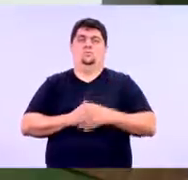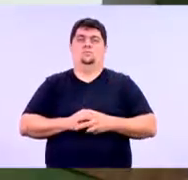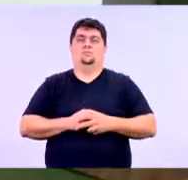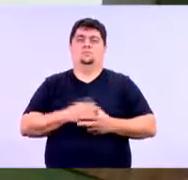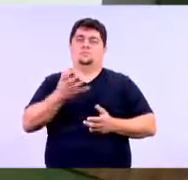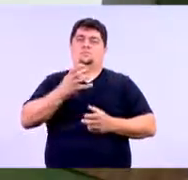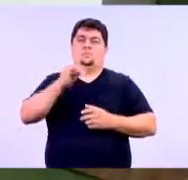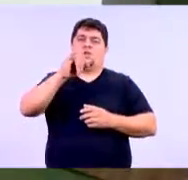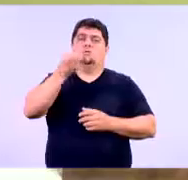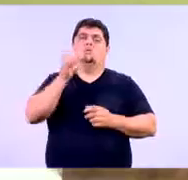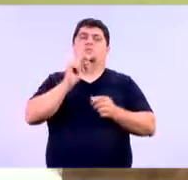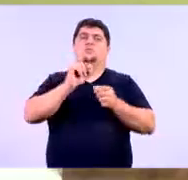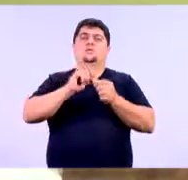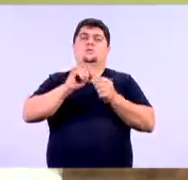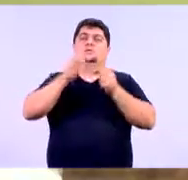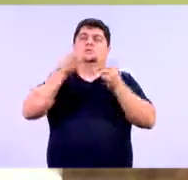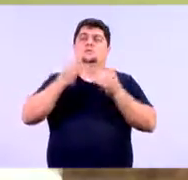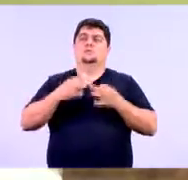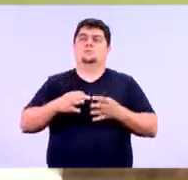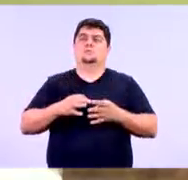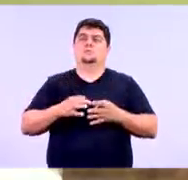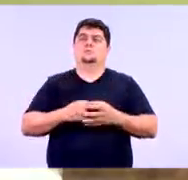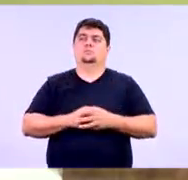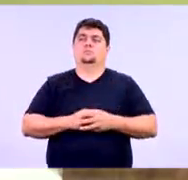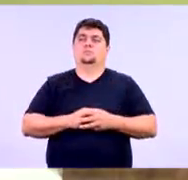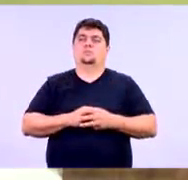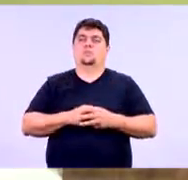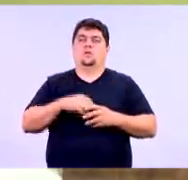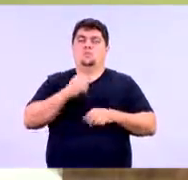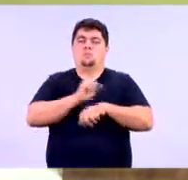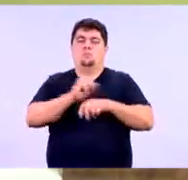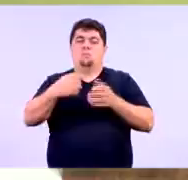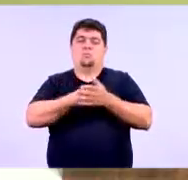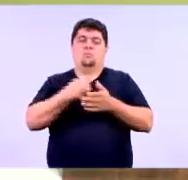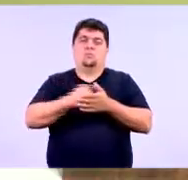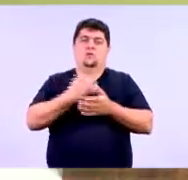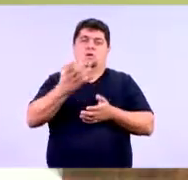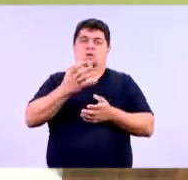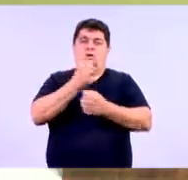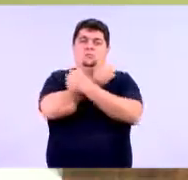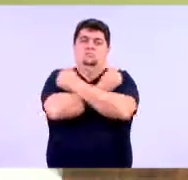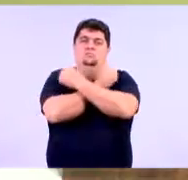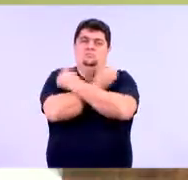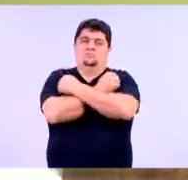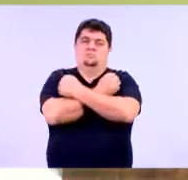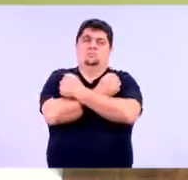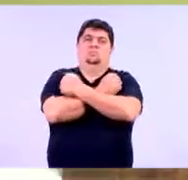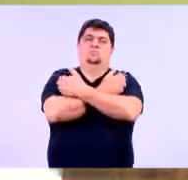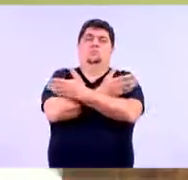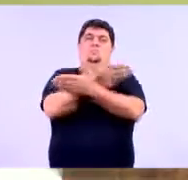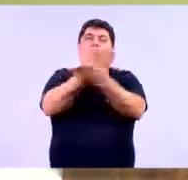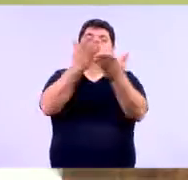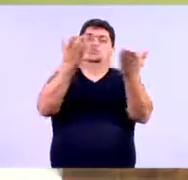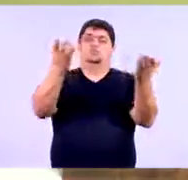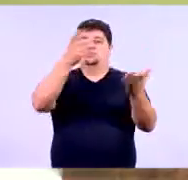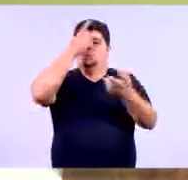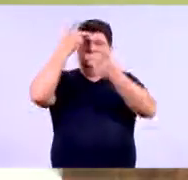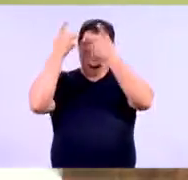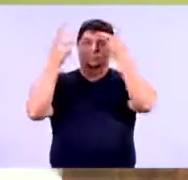quero aproveitar que, por enquanto, as dúvidas pararam um pouco. Quero mandar um abraço aqui para todo o pessoal que